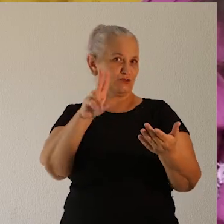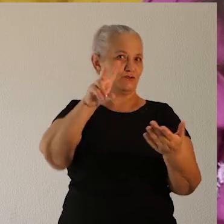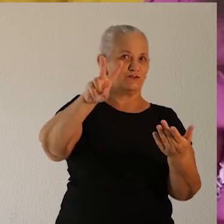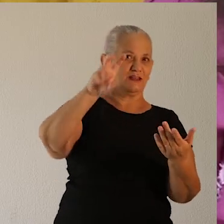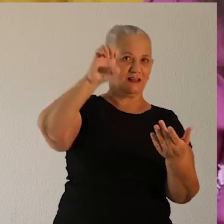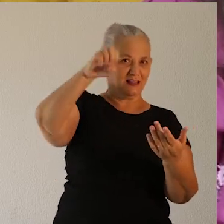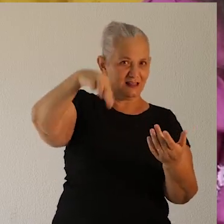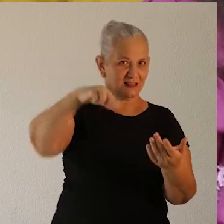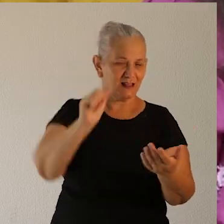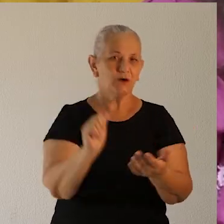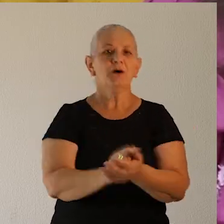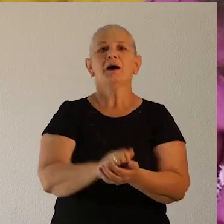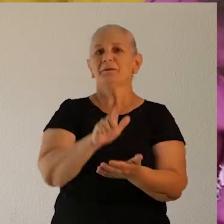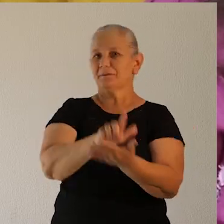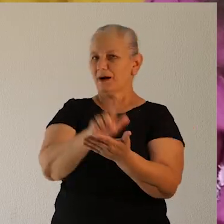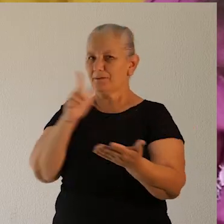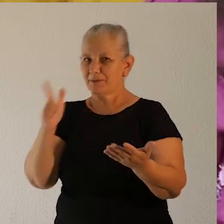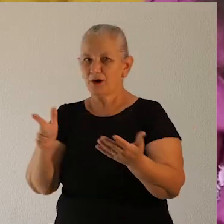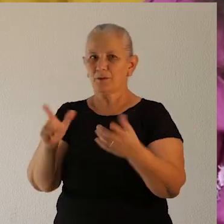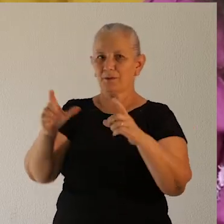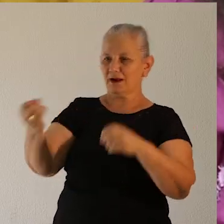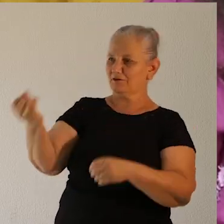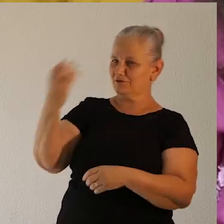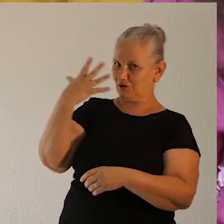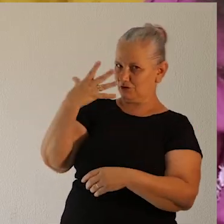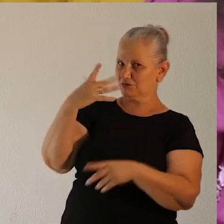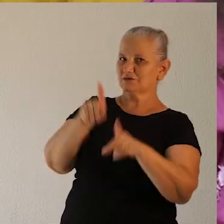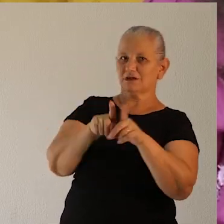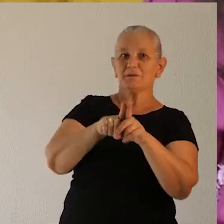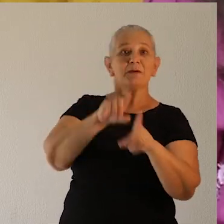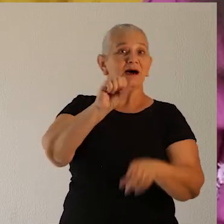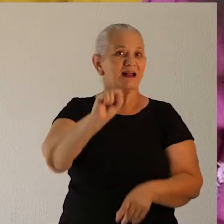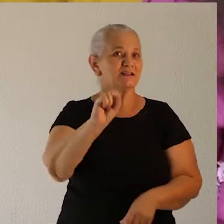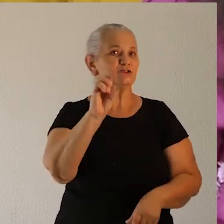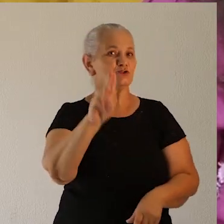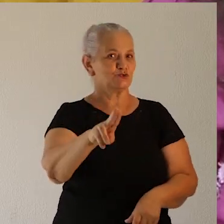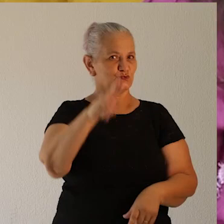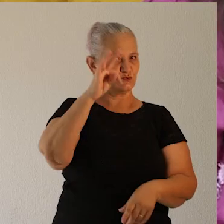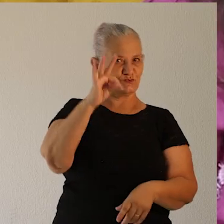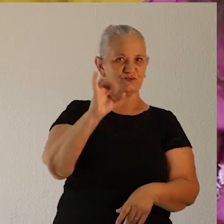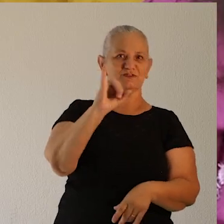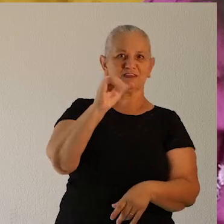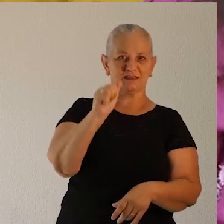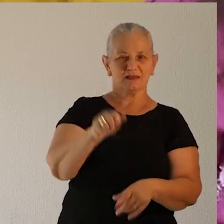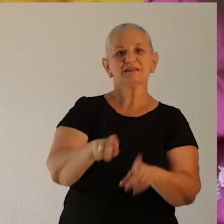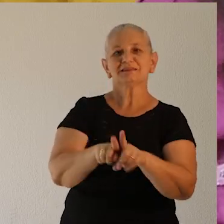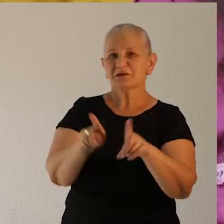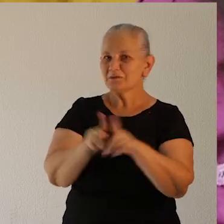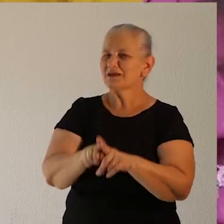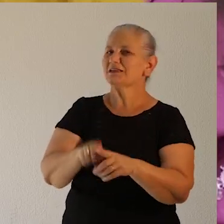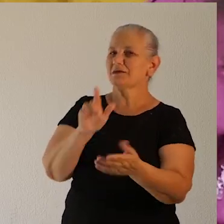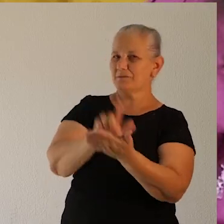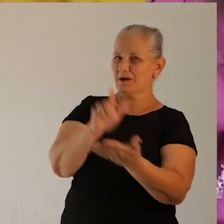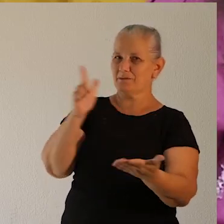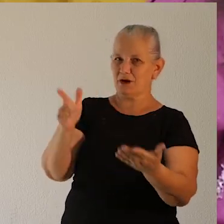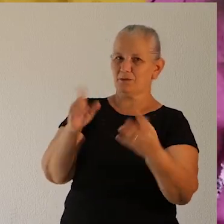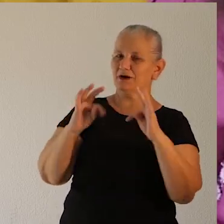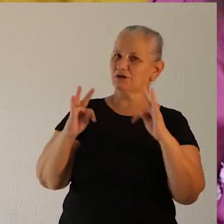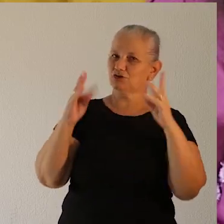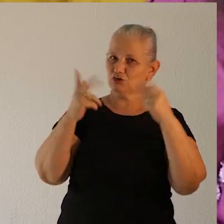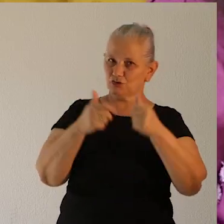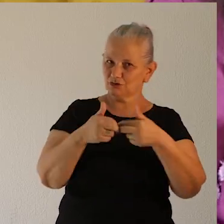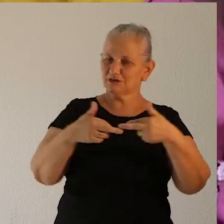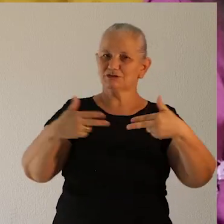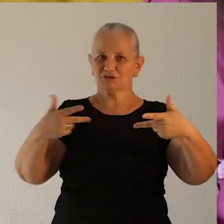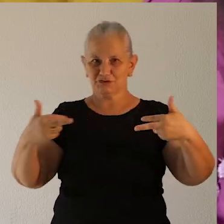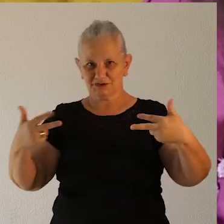revista pro Batista. Tem papel fotografia pra Sofia. Tem papel reciclado pro Conrado. Tem papel de